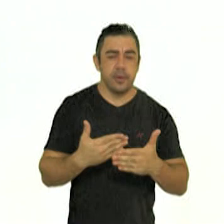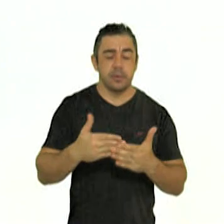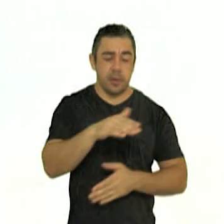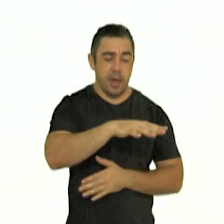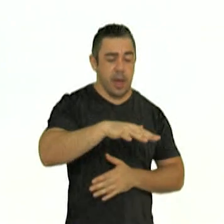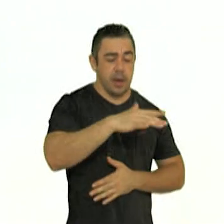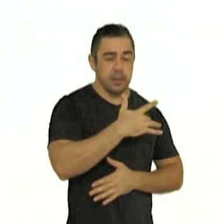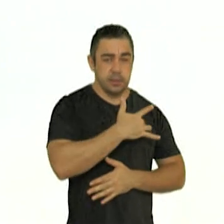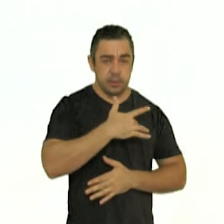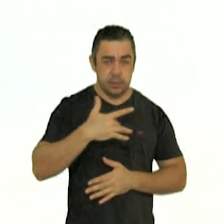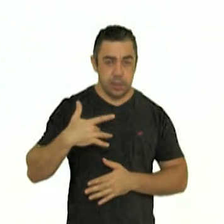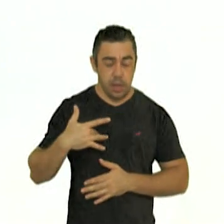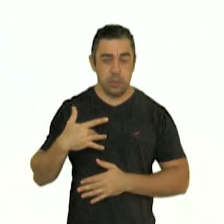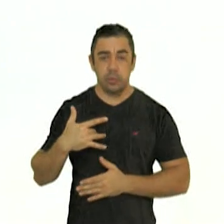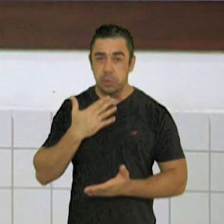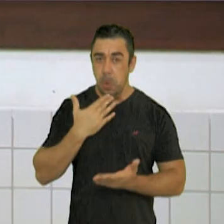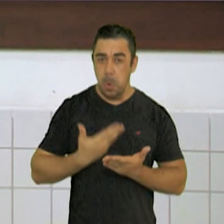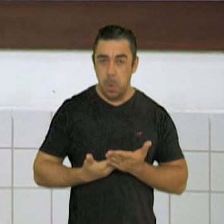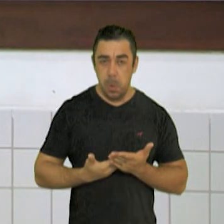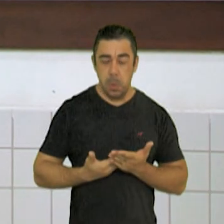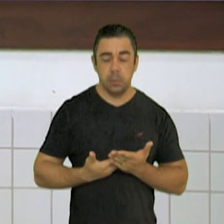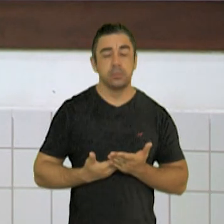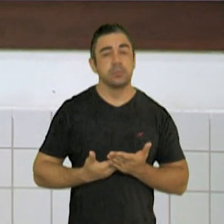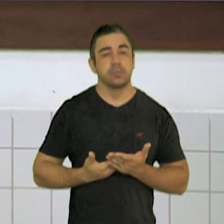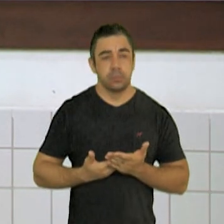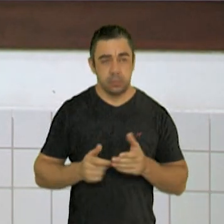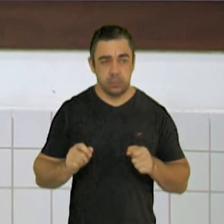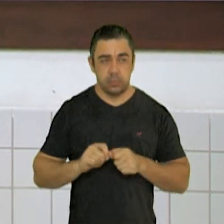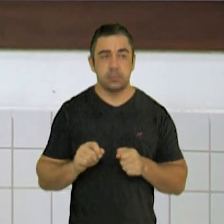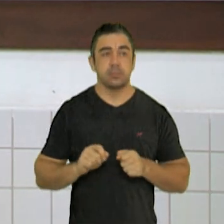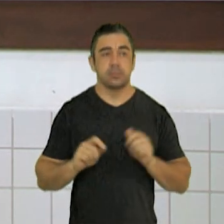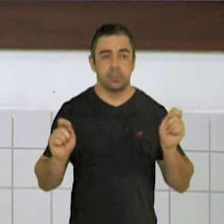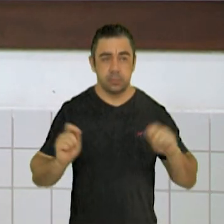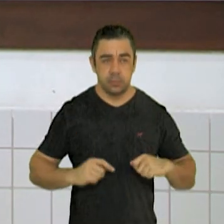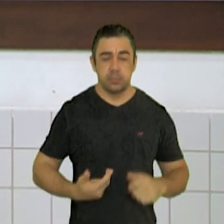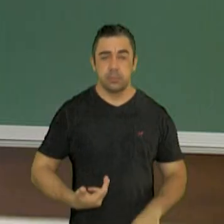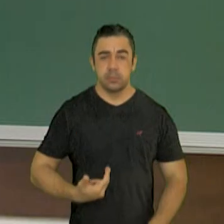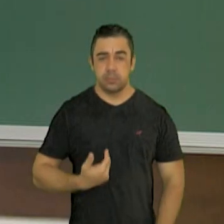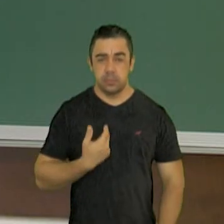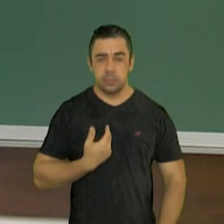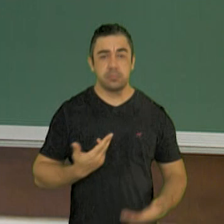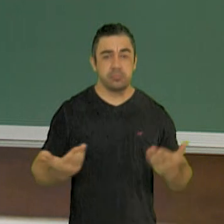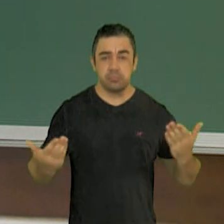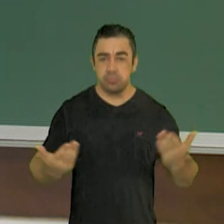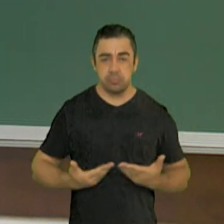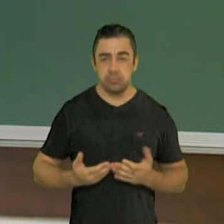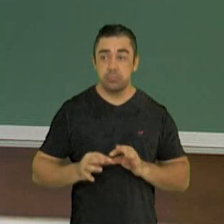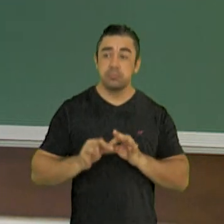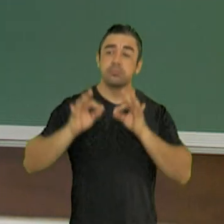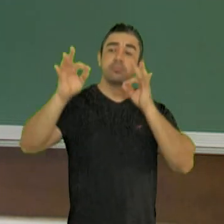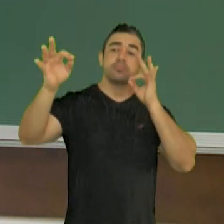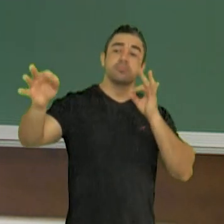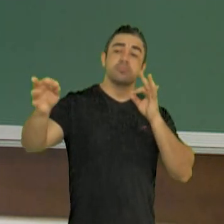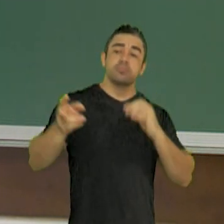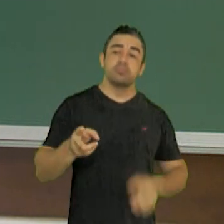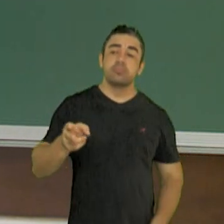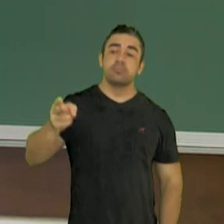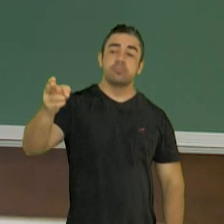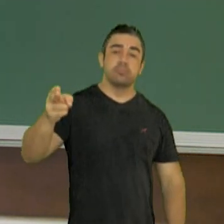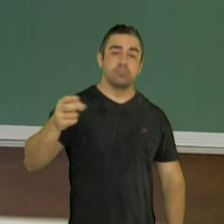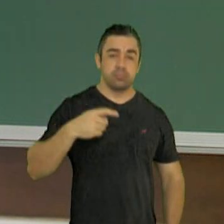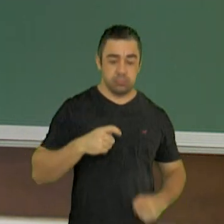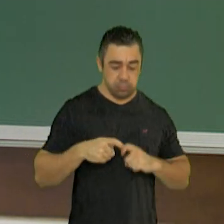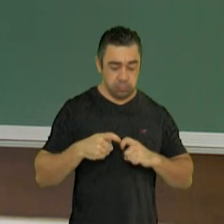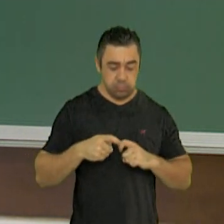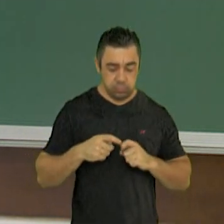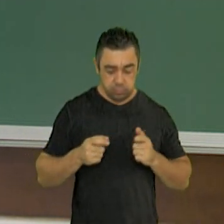saúde, né, surpreendentes, aí, fazendo até, você pode fazer cirurgias de longa distância, né, o doutor, o